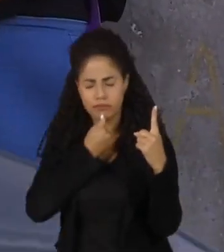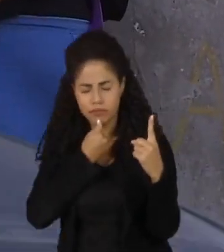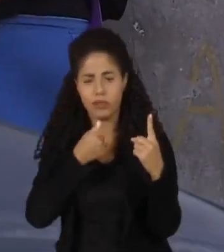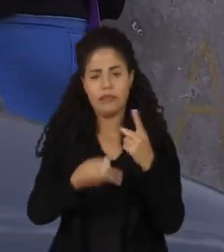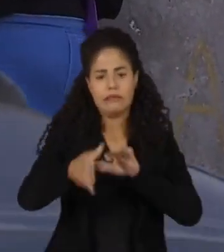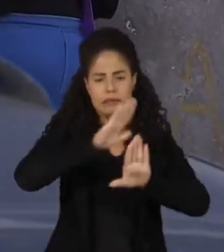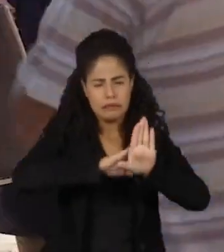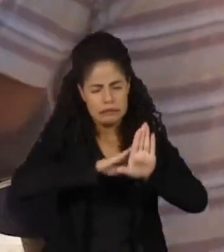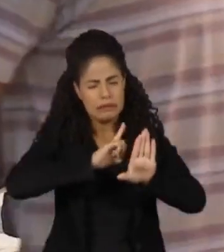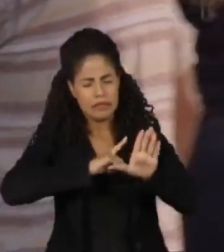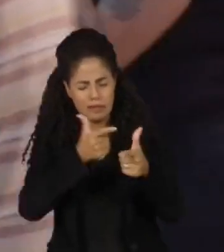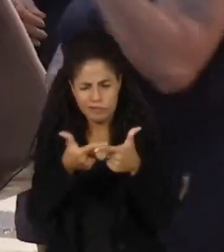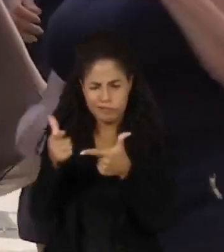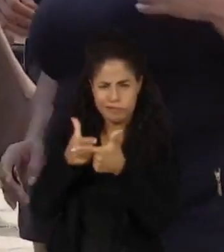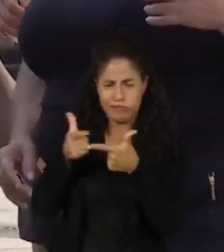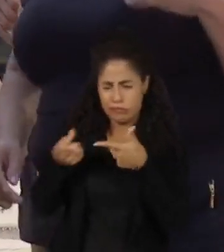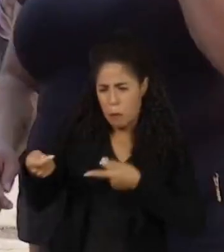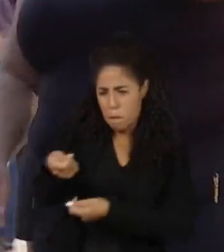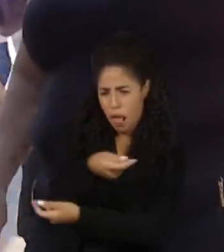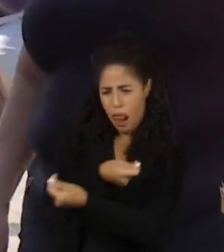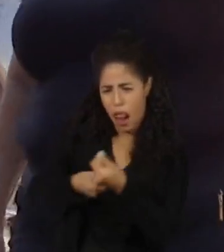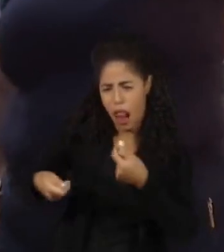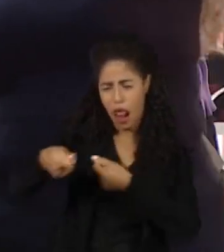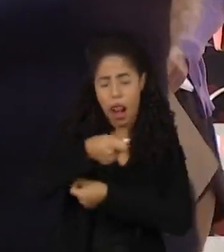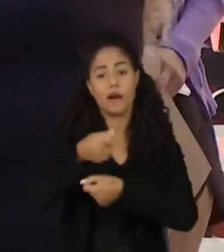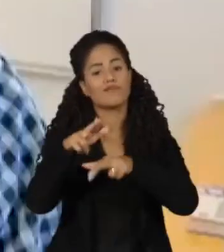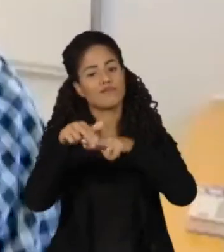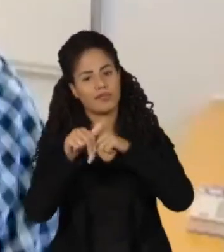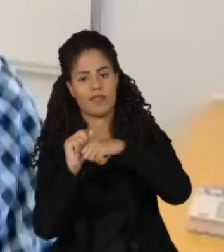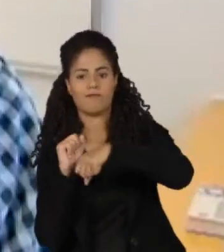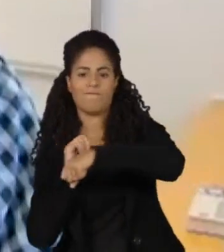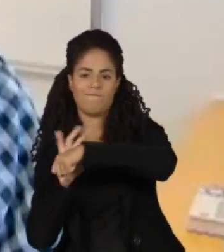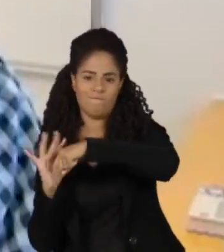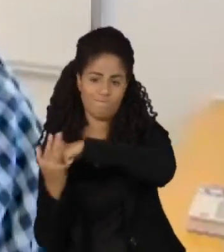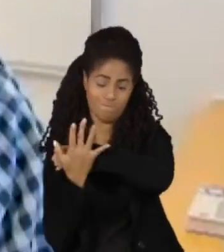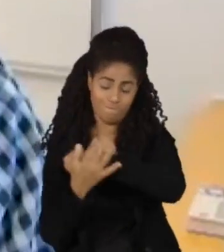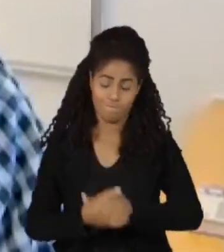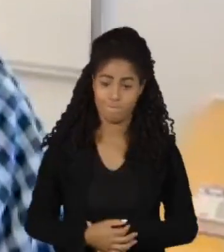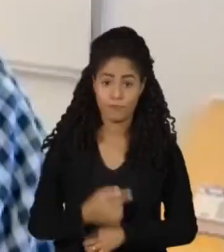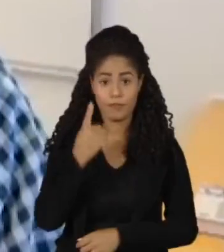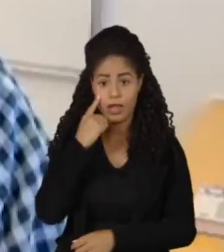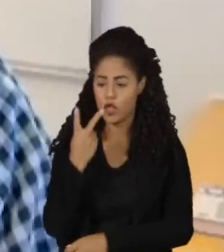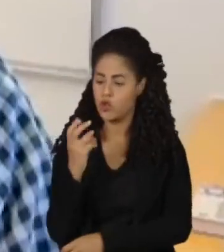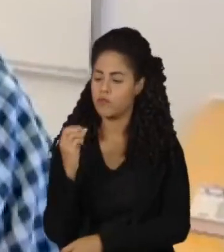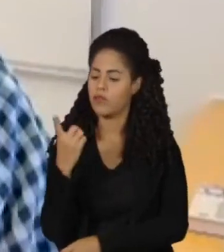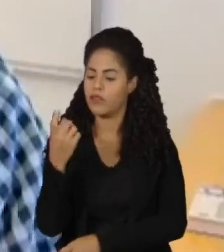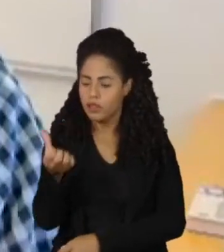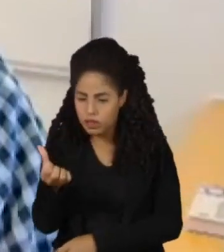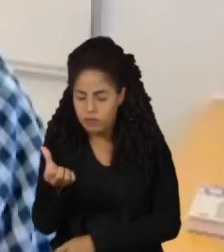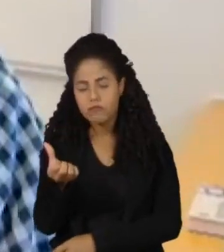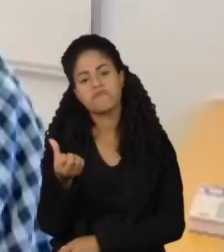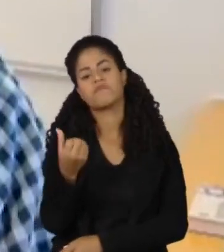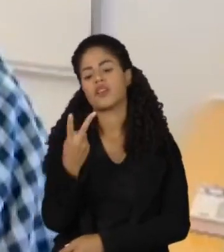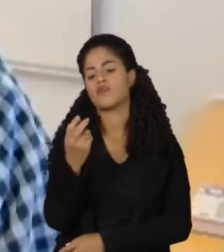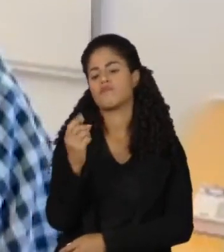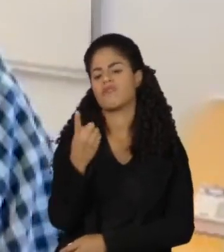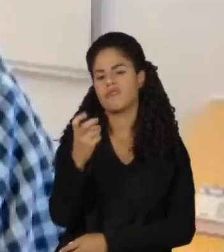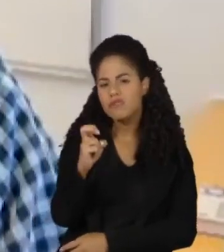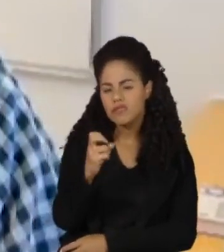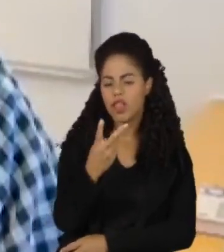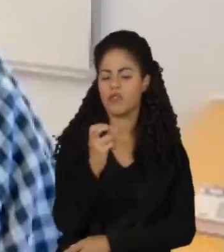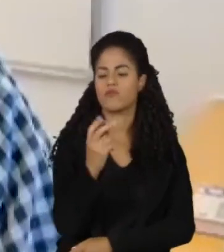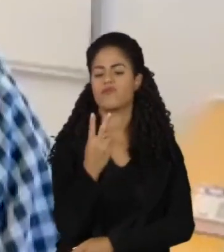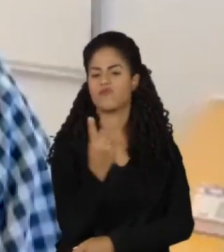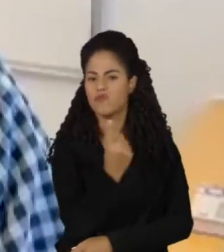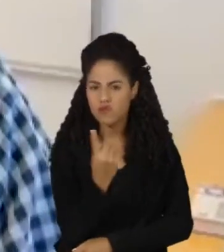crises econômicas dos últimos anos, agravadas pela pandemia. 2015, 2016,